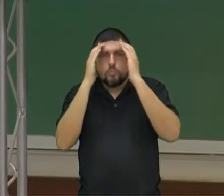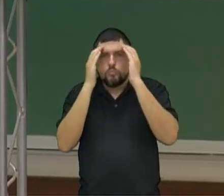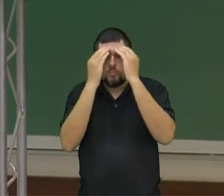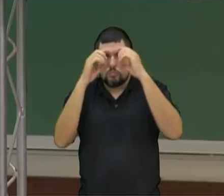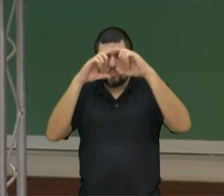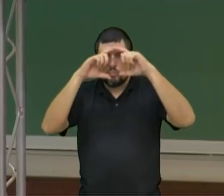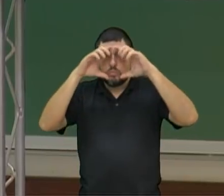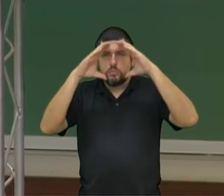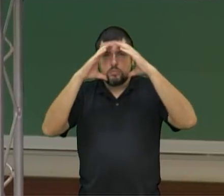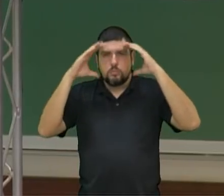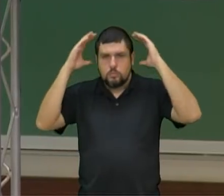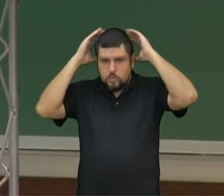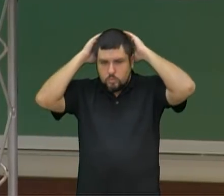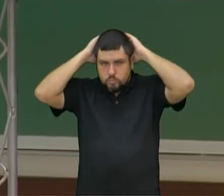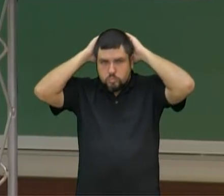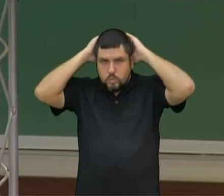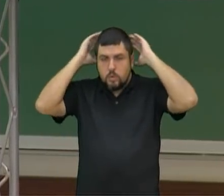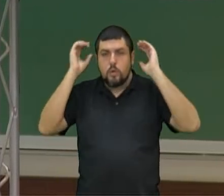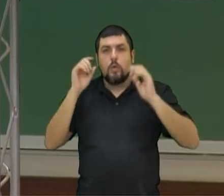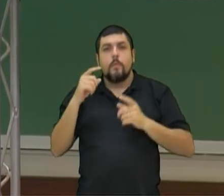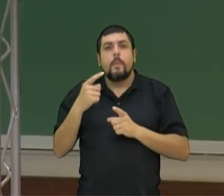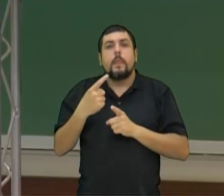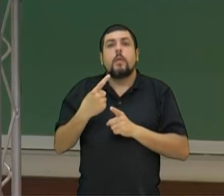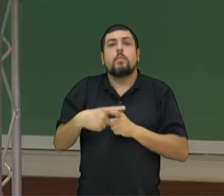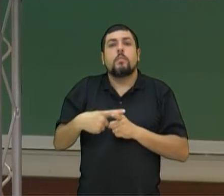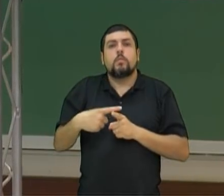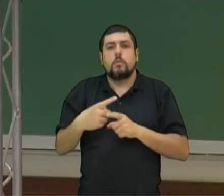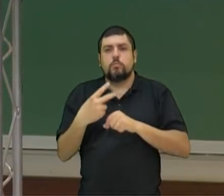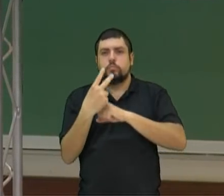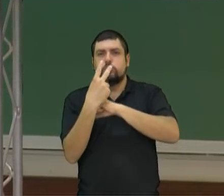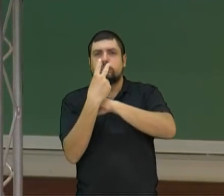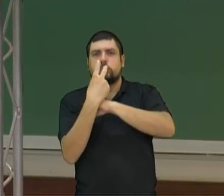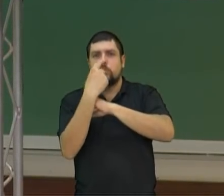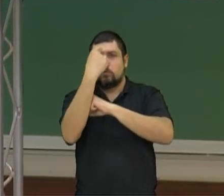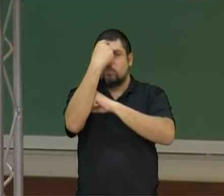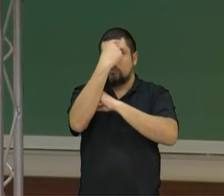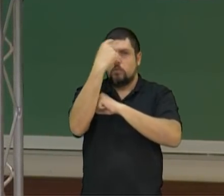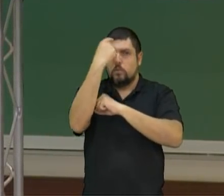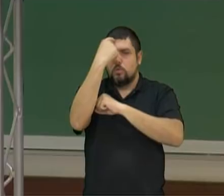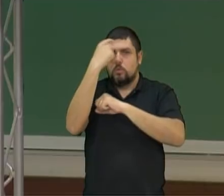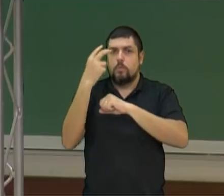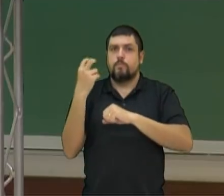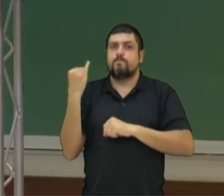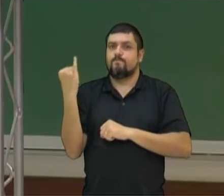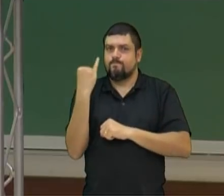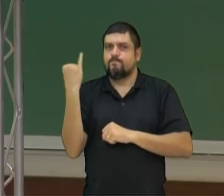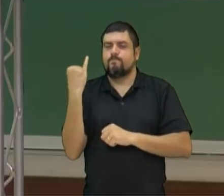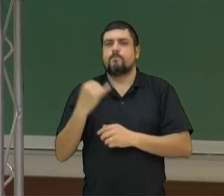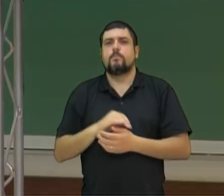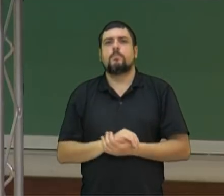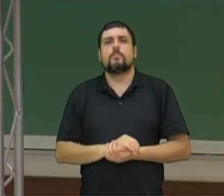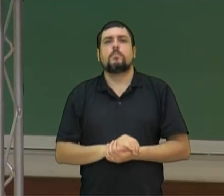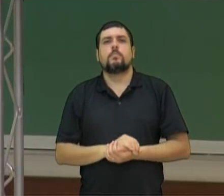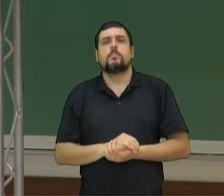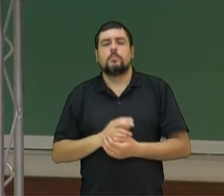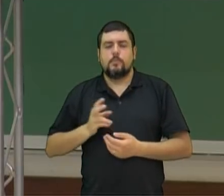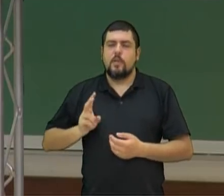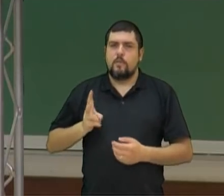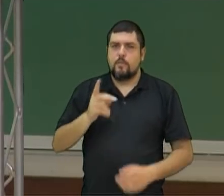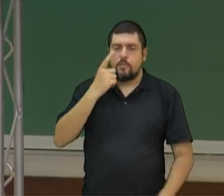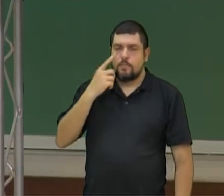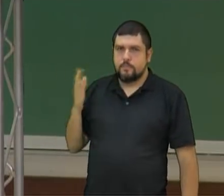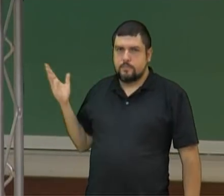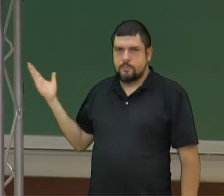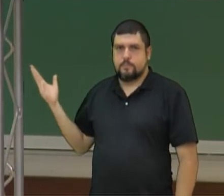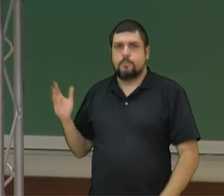para proteger um órgão ou um conjunto de órgãos muito importantes, tá bom? Para que ele não seja prejudicado. Vamos adiante?